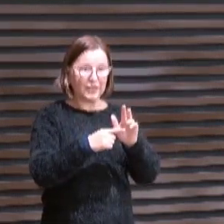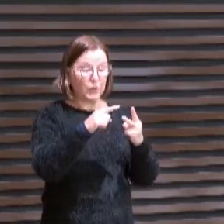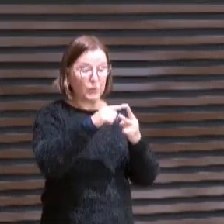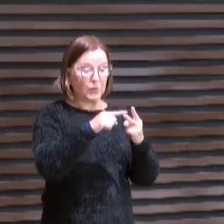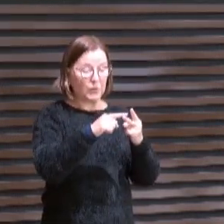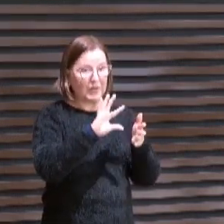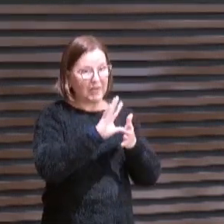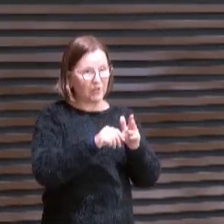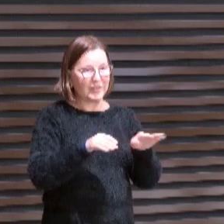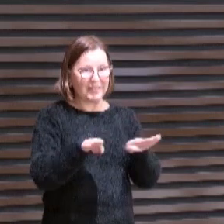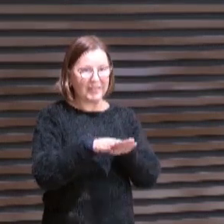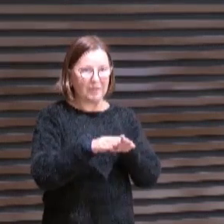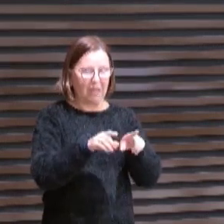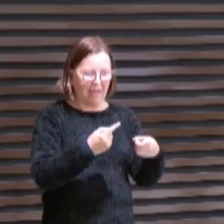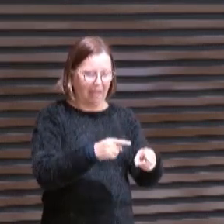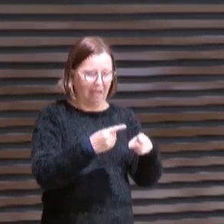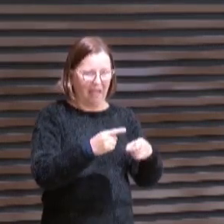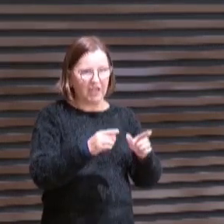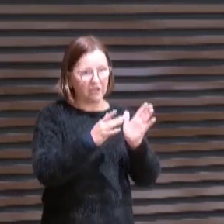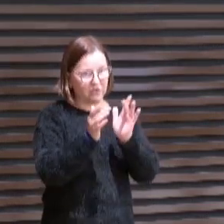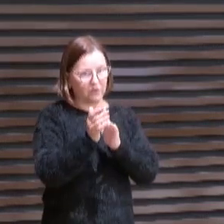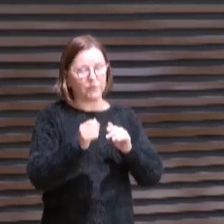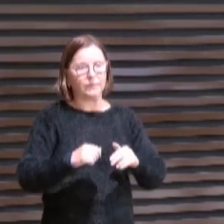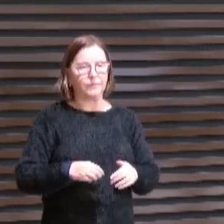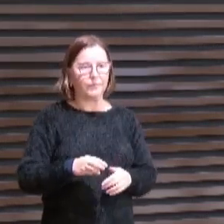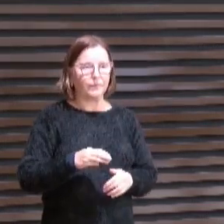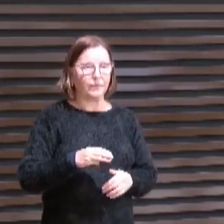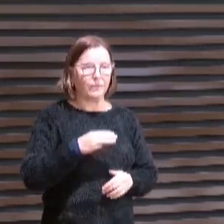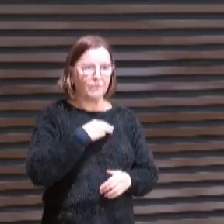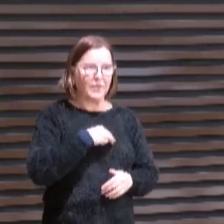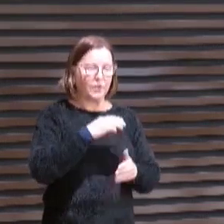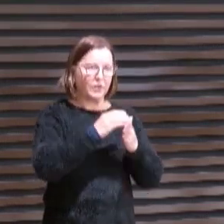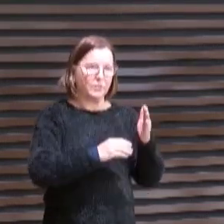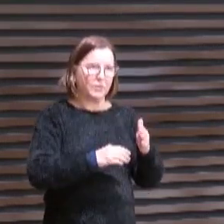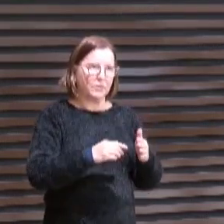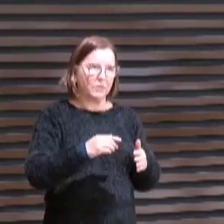também. Mateus 27, 44.